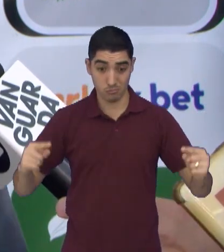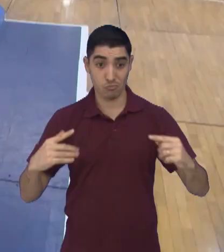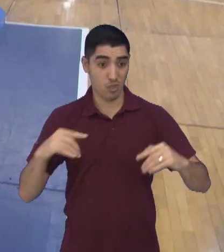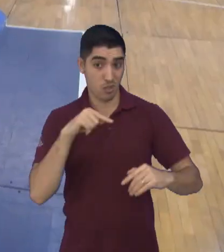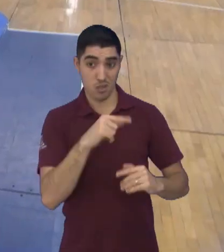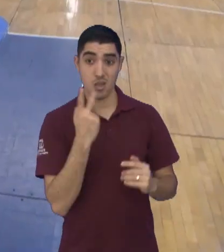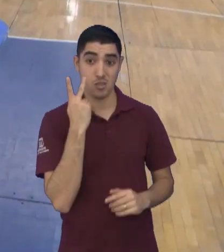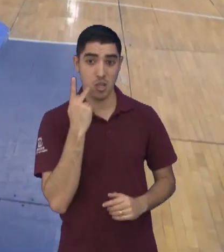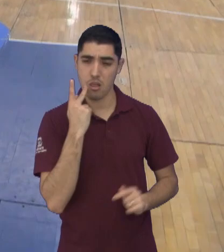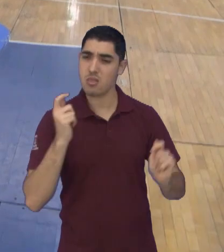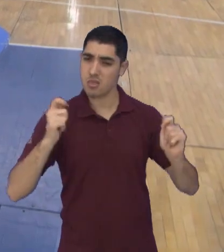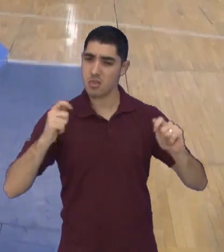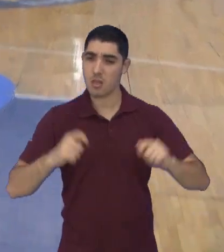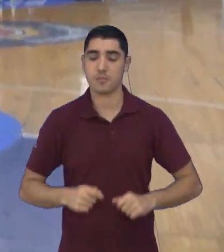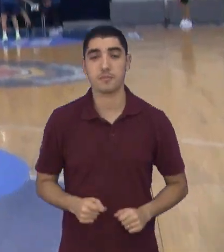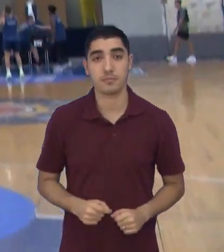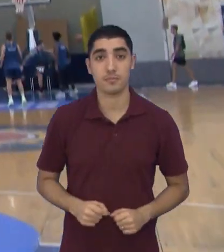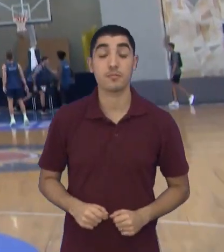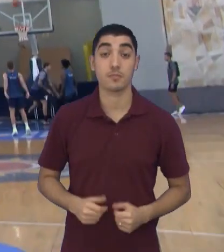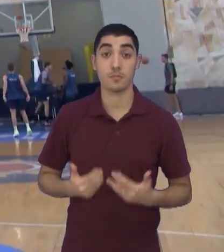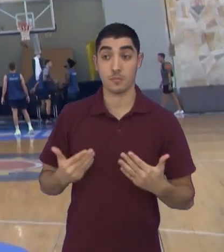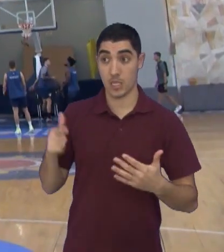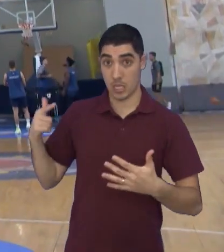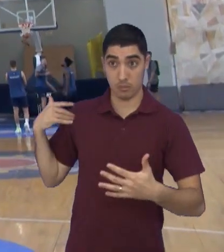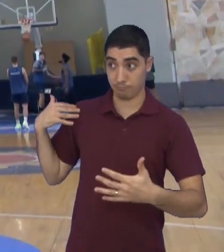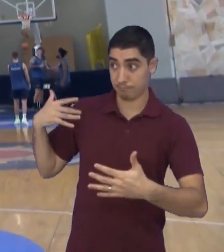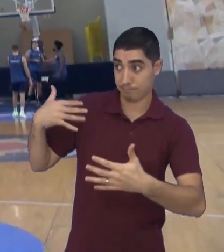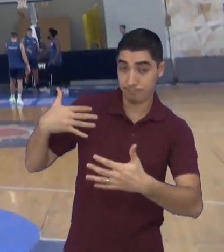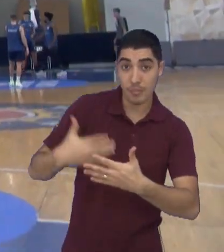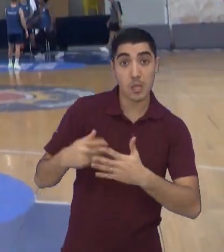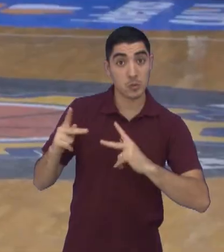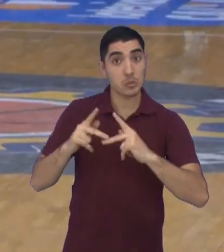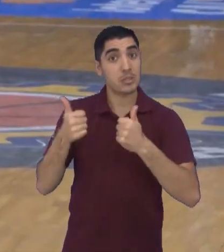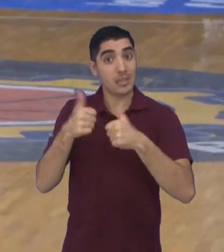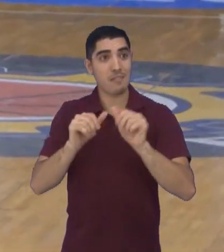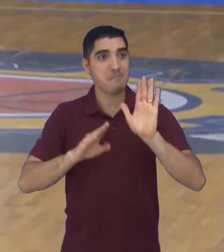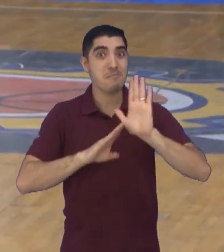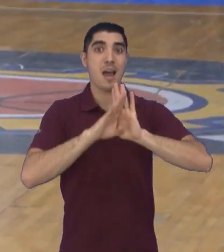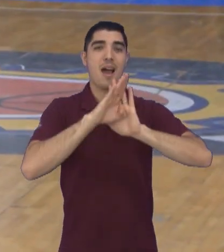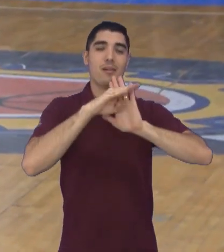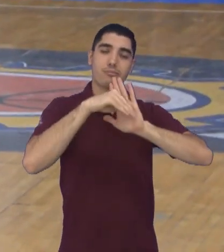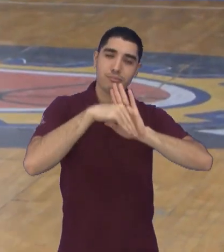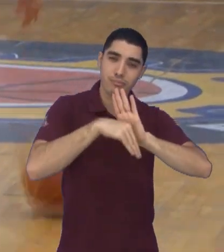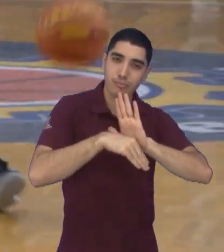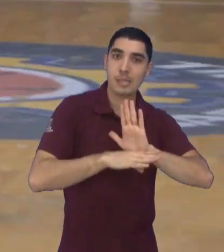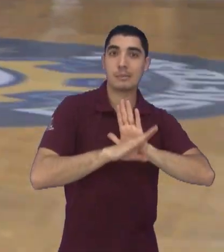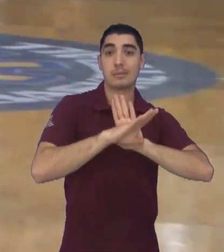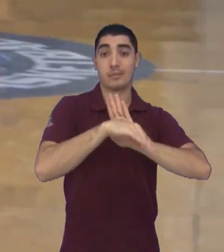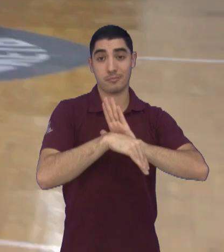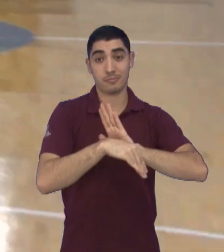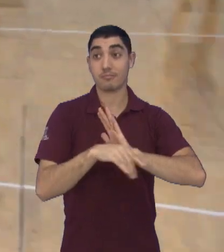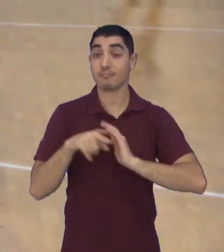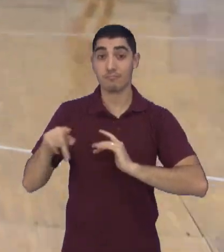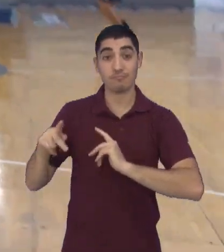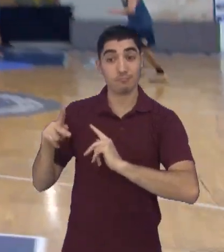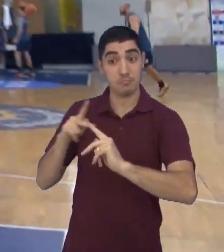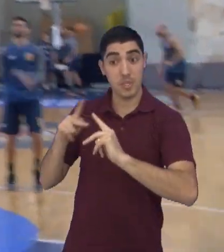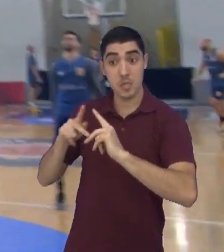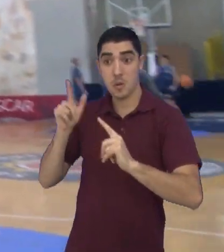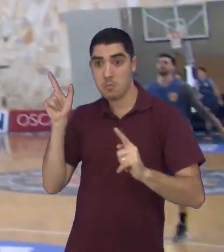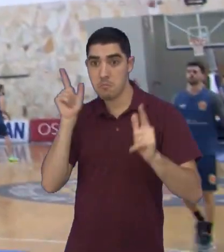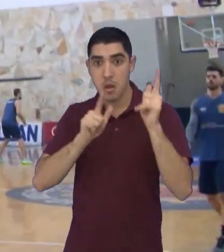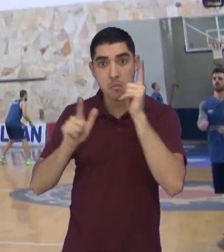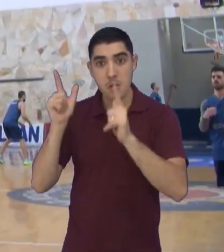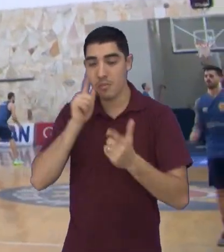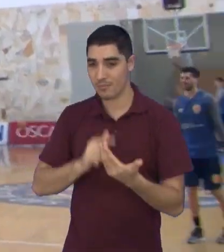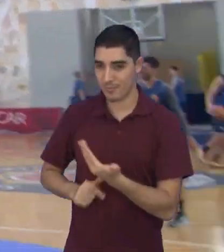Fortaleza. Ao longo do campeonato, São José teve altos e baixos. E muitas vezes foi liderado pelos bons aproveitamentos